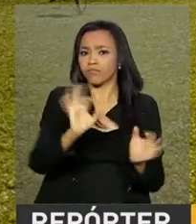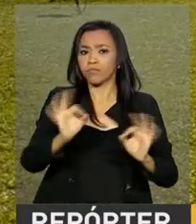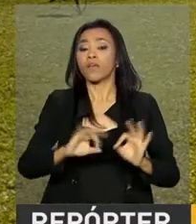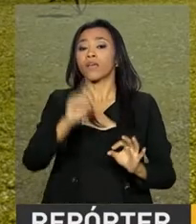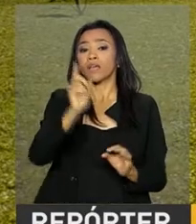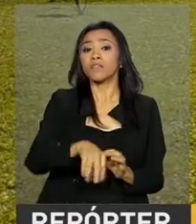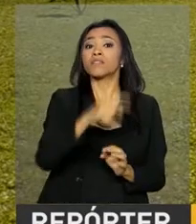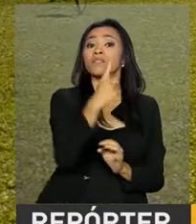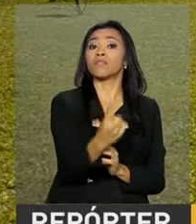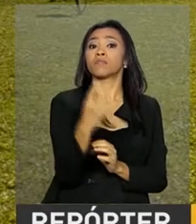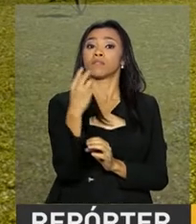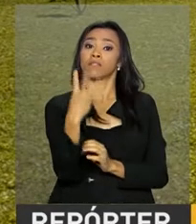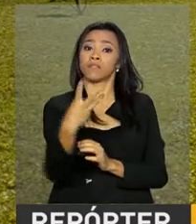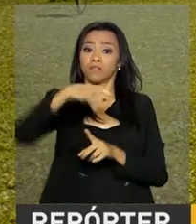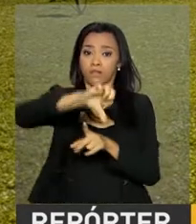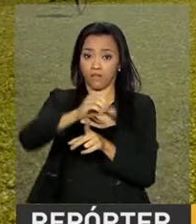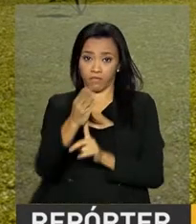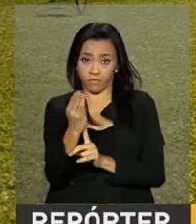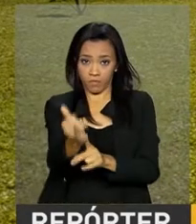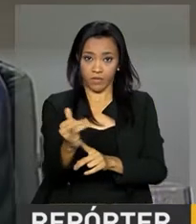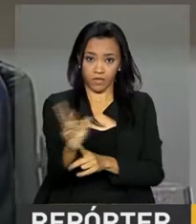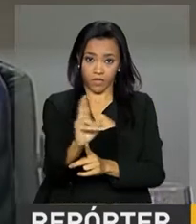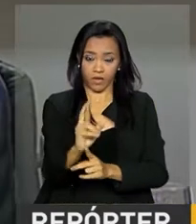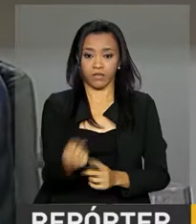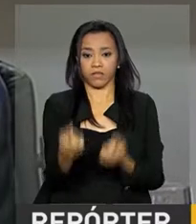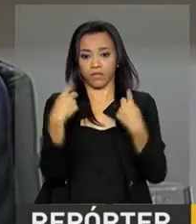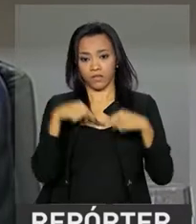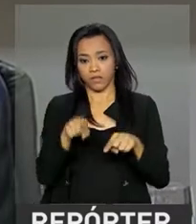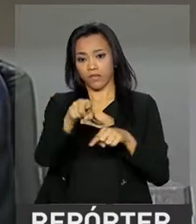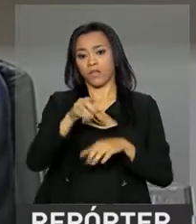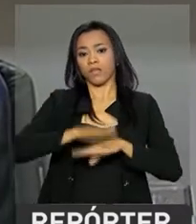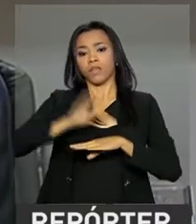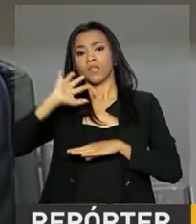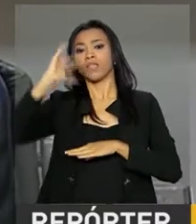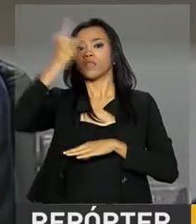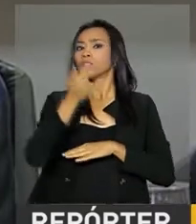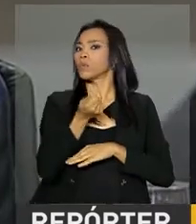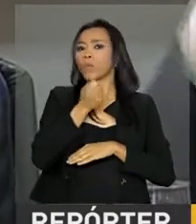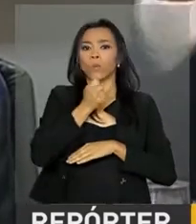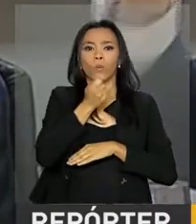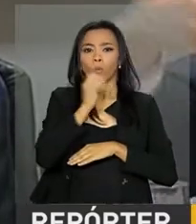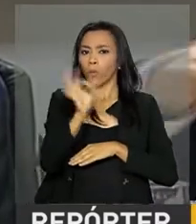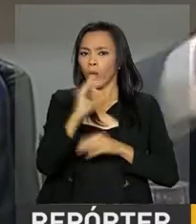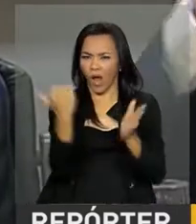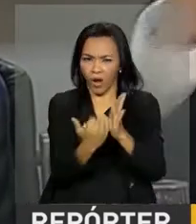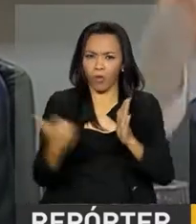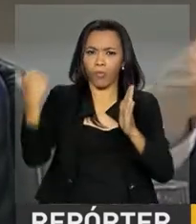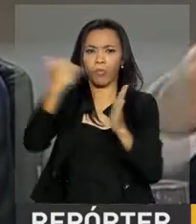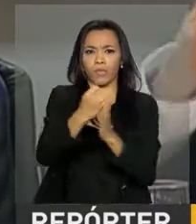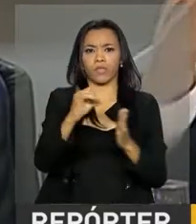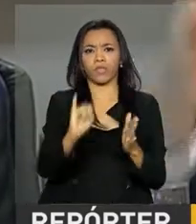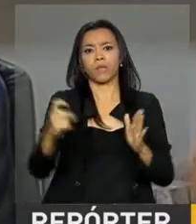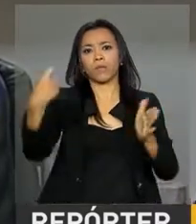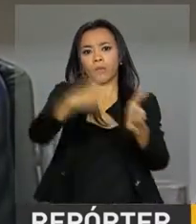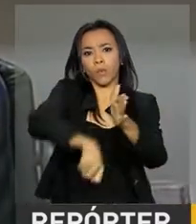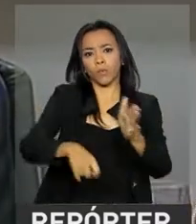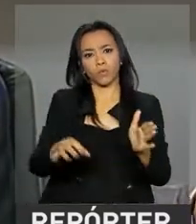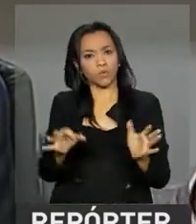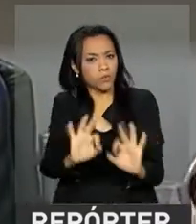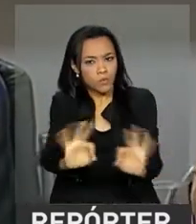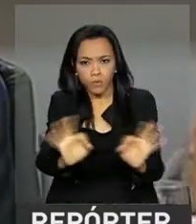139 bilhões de reais decidiu-se não fazer simplesmente aumentos de impostos ou tributos